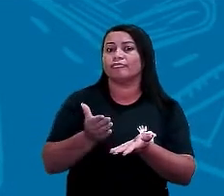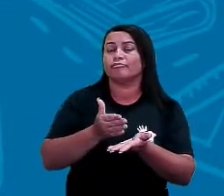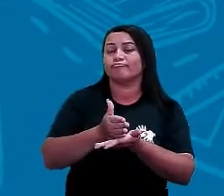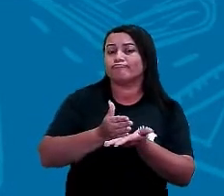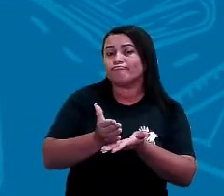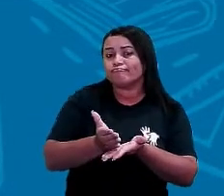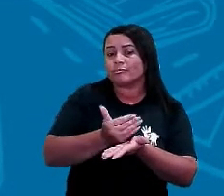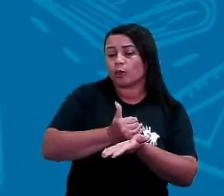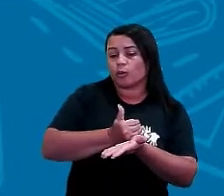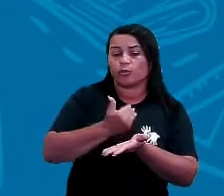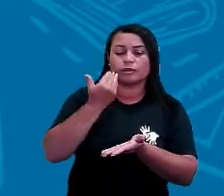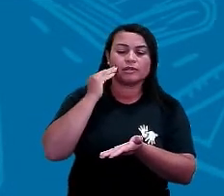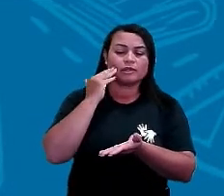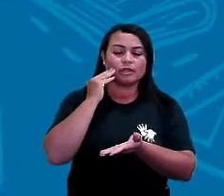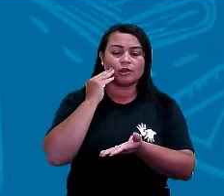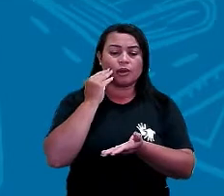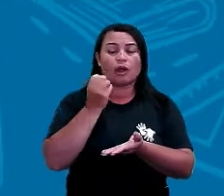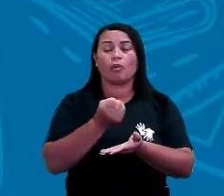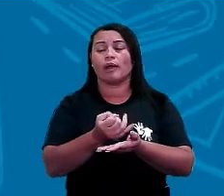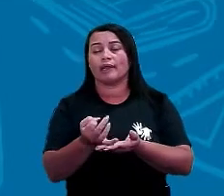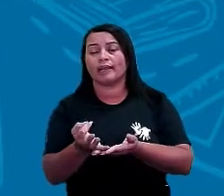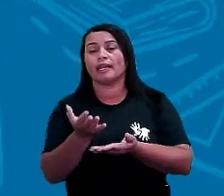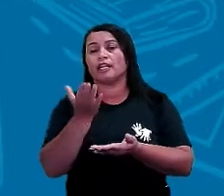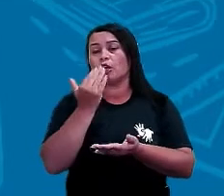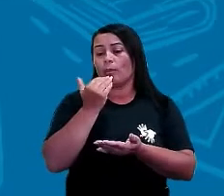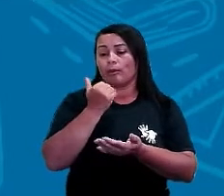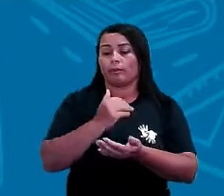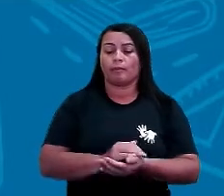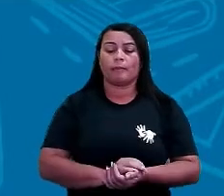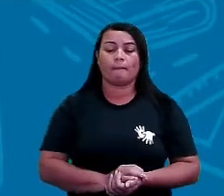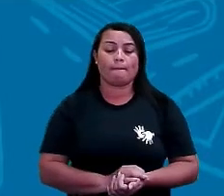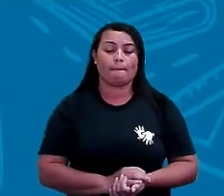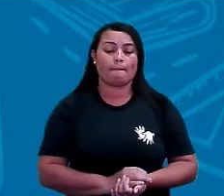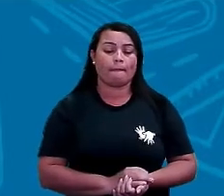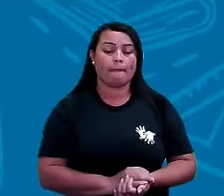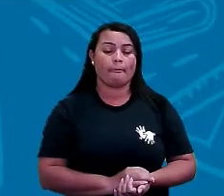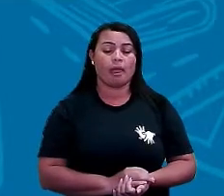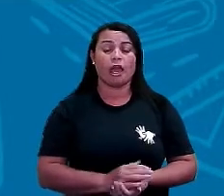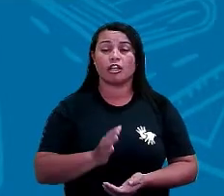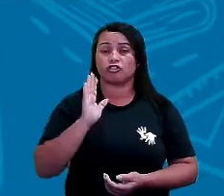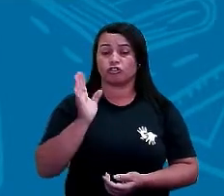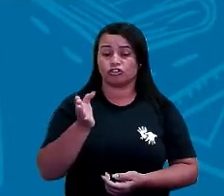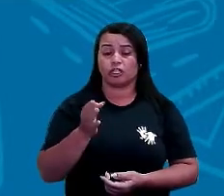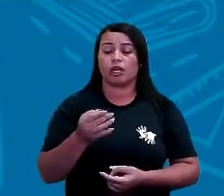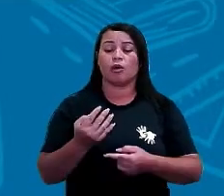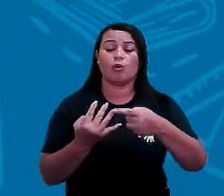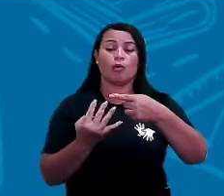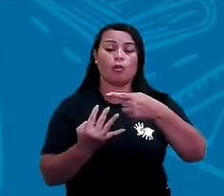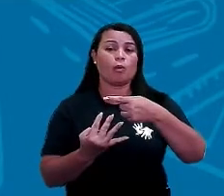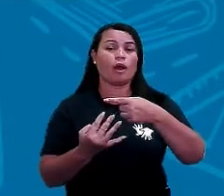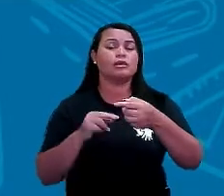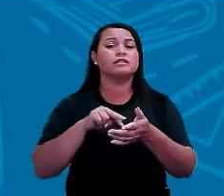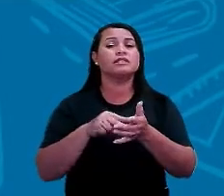né? No caso, a quantidade que foi comida. E já no 4 é